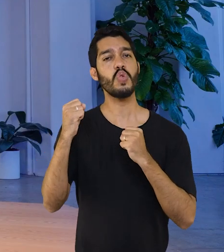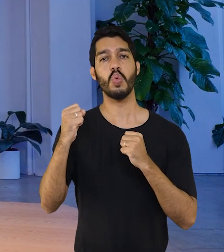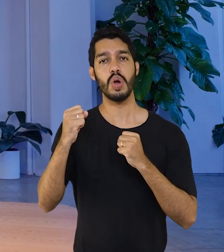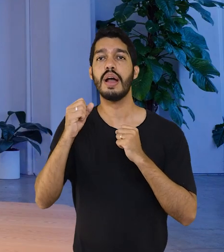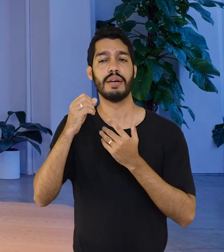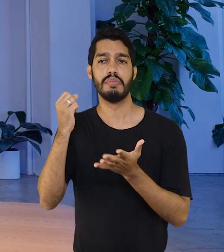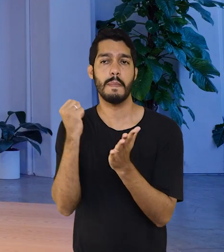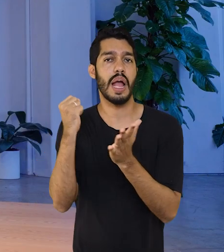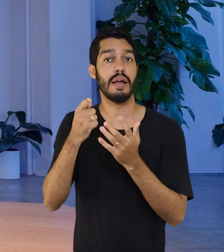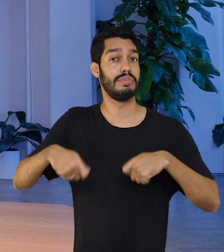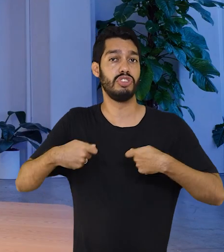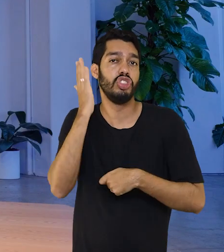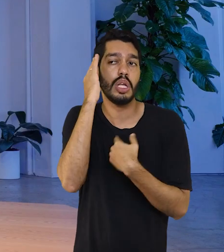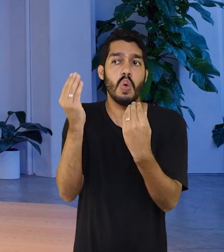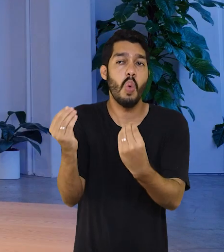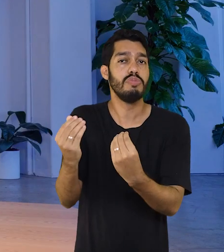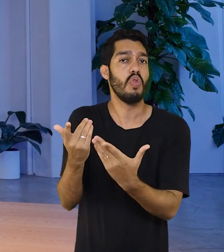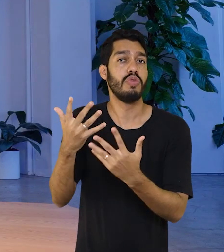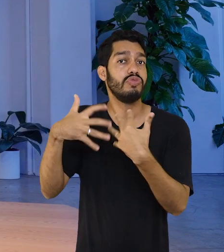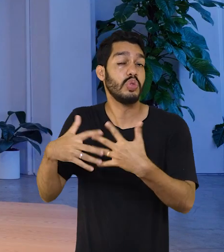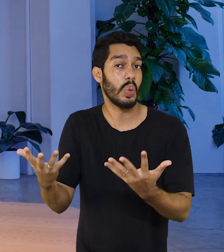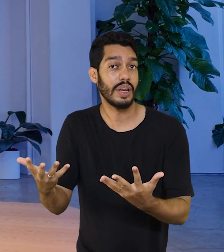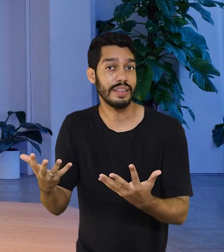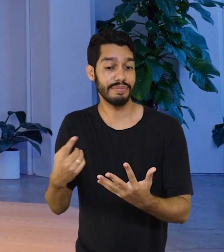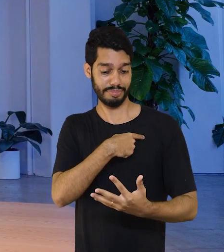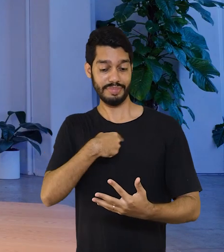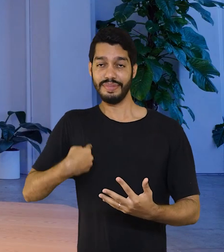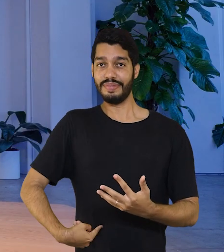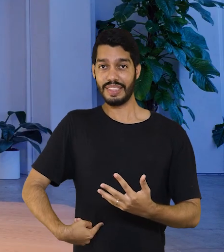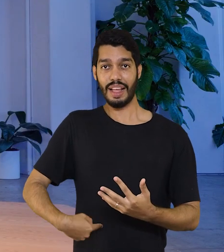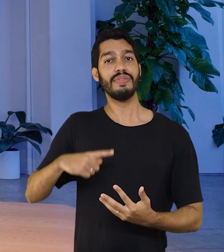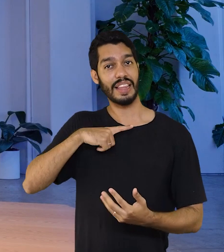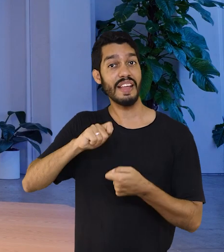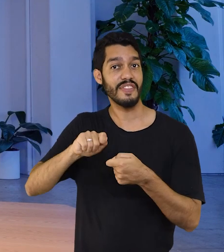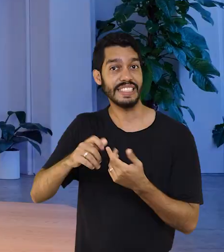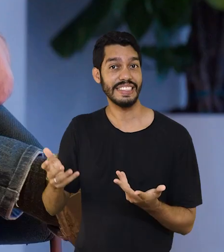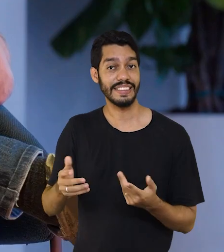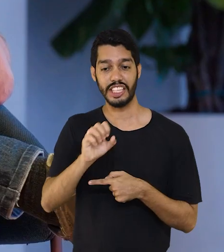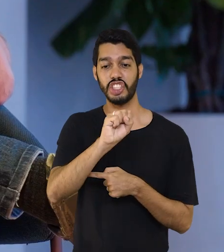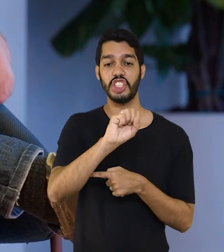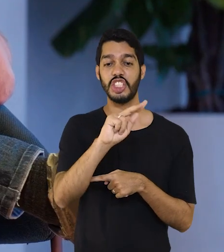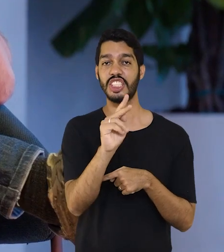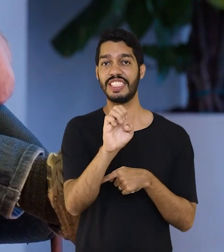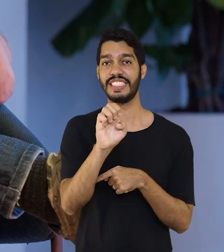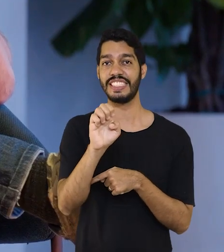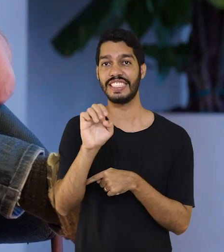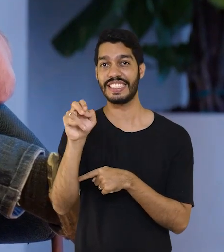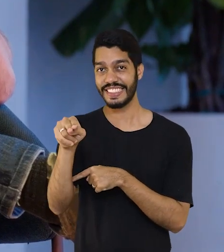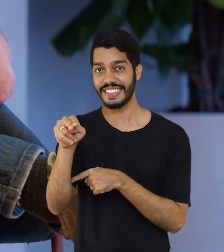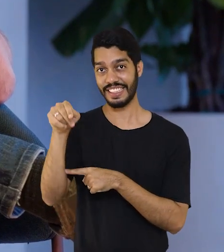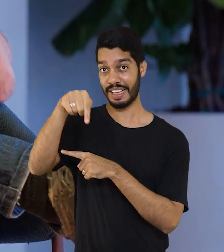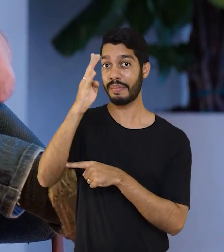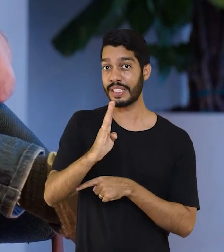bem maneiras lá. Enfim, esse é um movimento muito forte. Assim, as marcas precisam entender como jogar esse jogo. E as marcas chinesas fazem